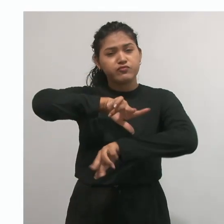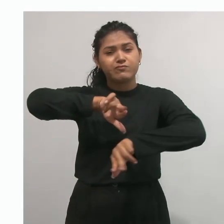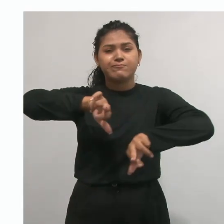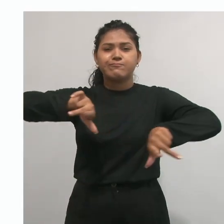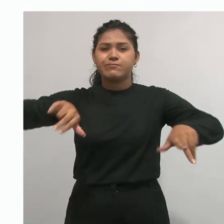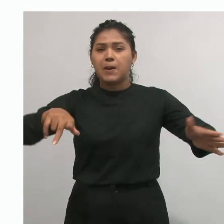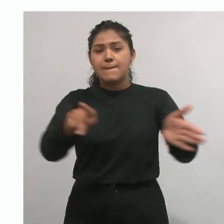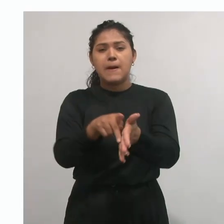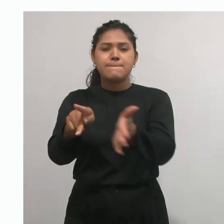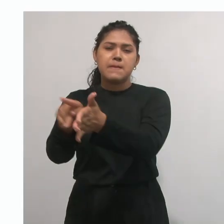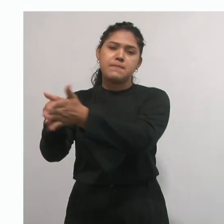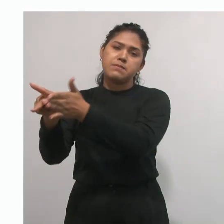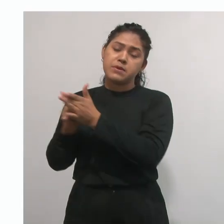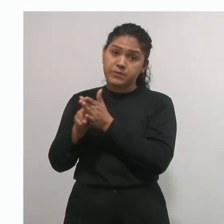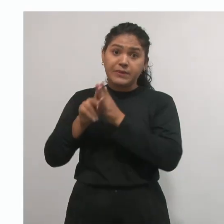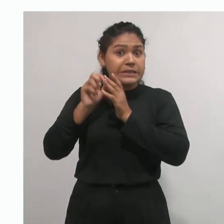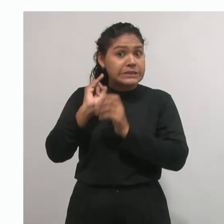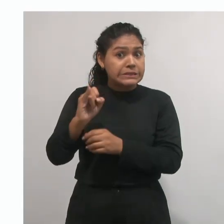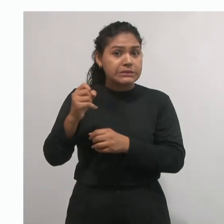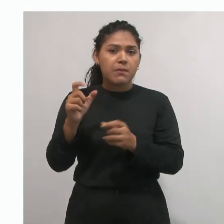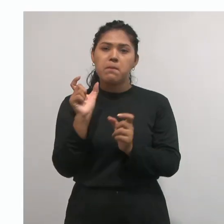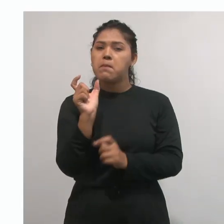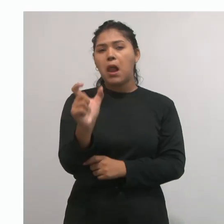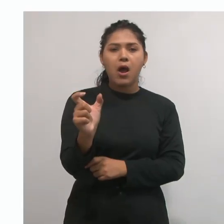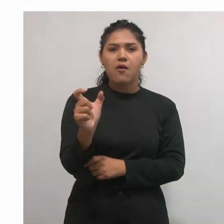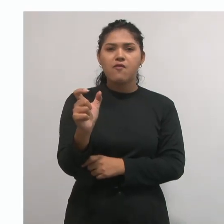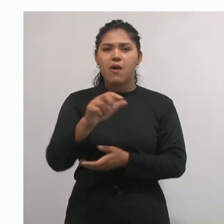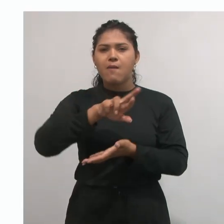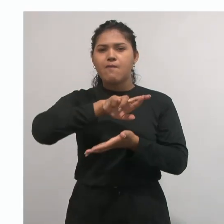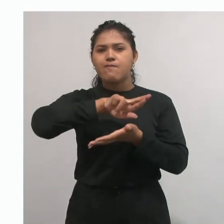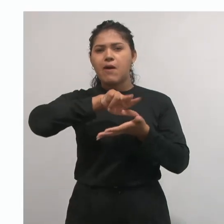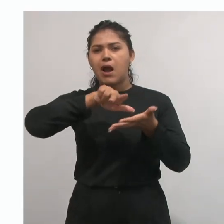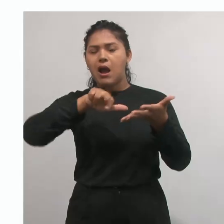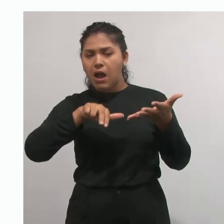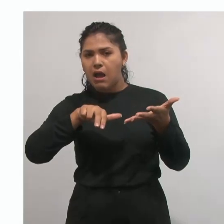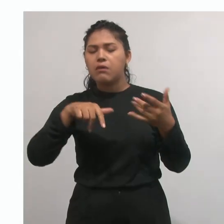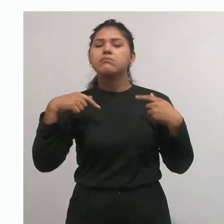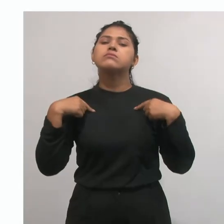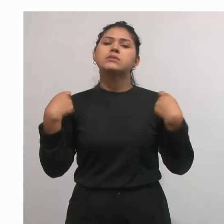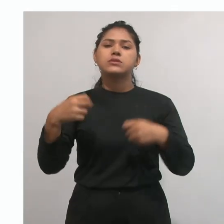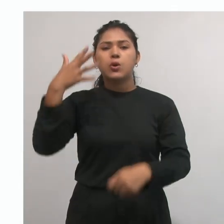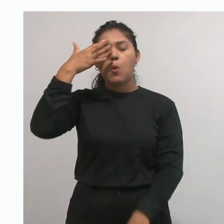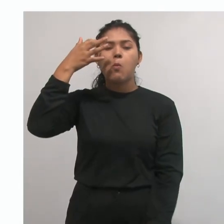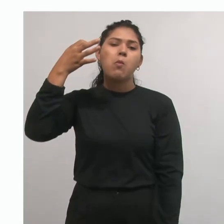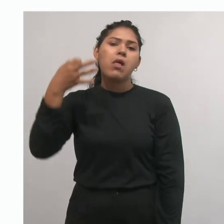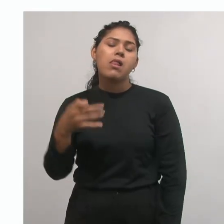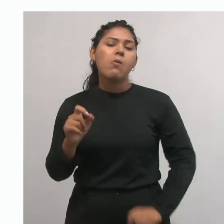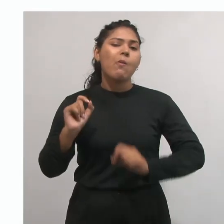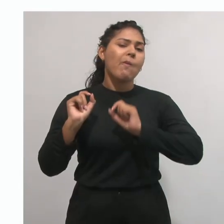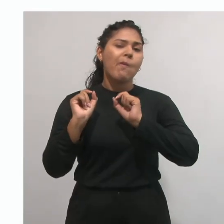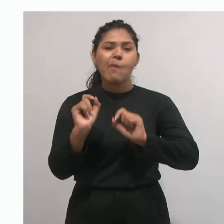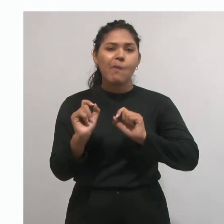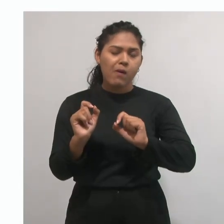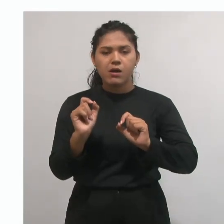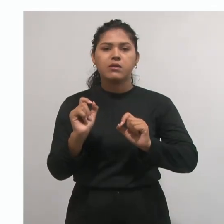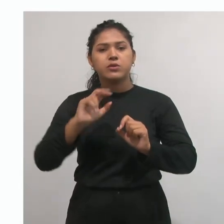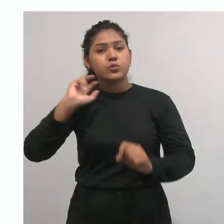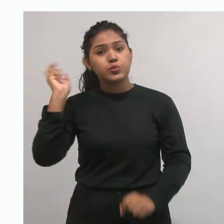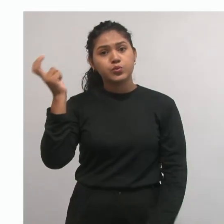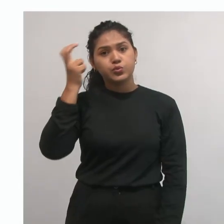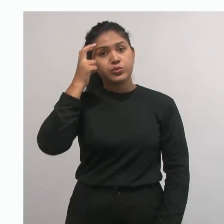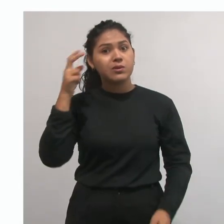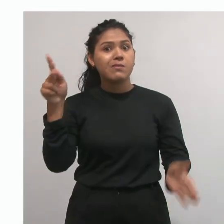conhecimentos próprios, né? Então, se a gente vai falar de diversidade, a gente tem que ter isso muito claro em relação